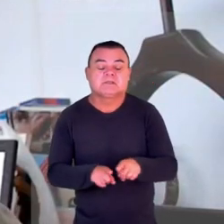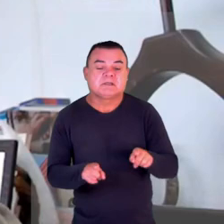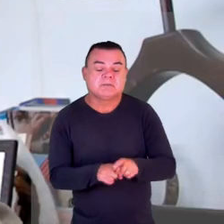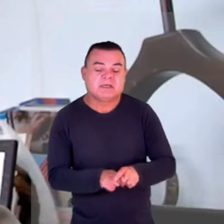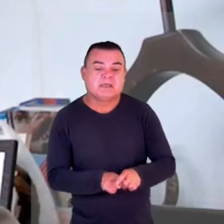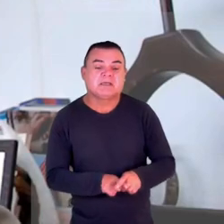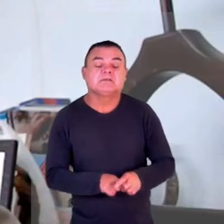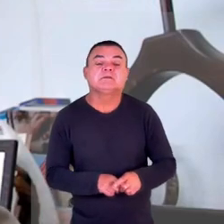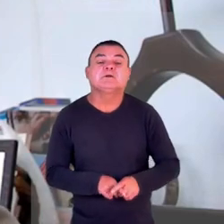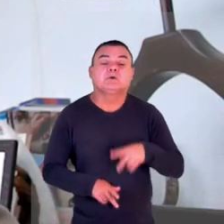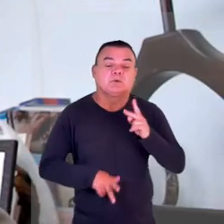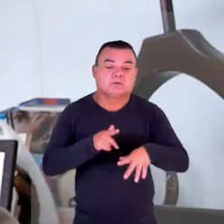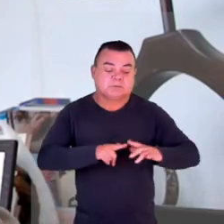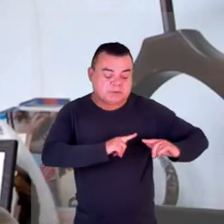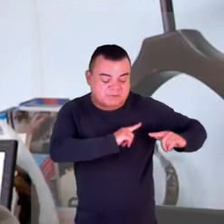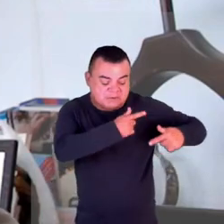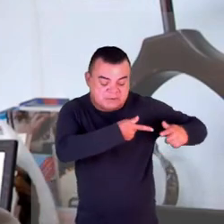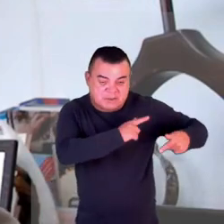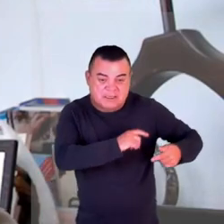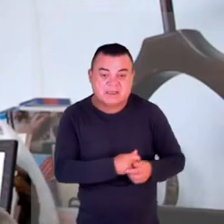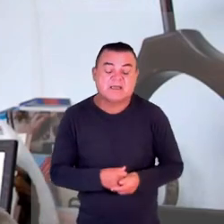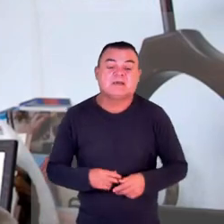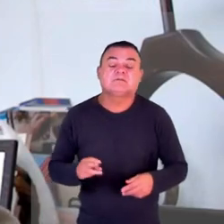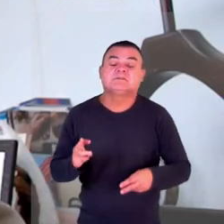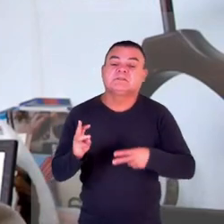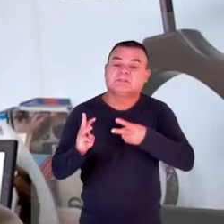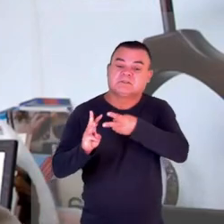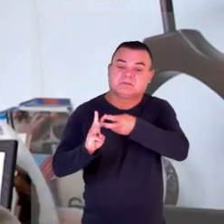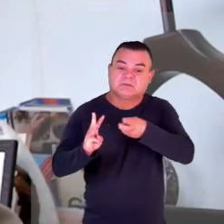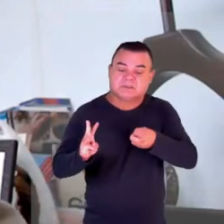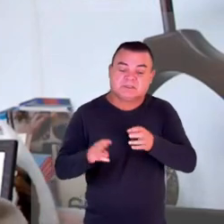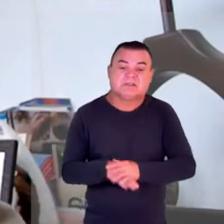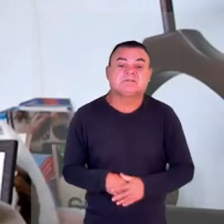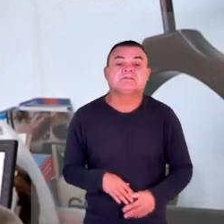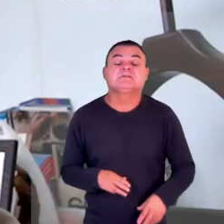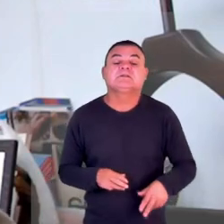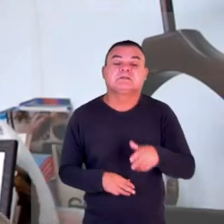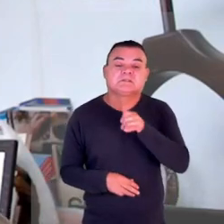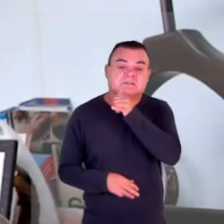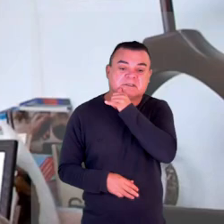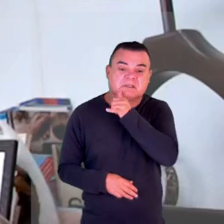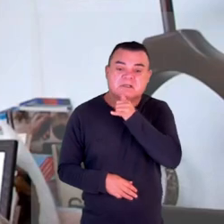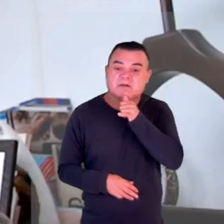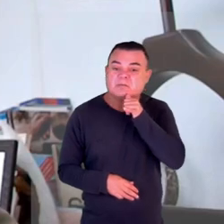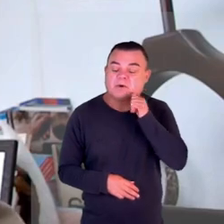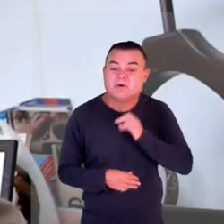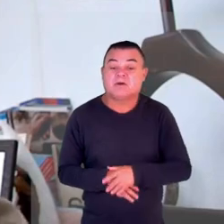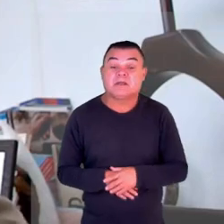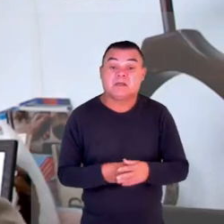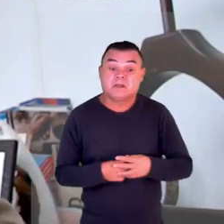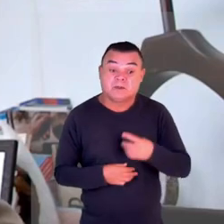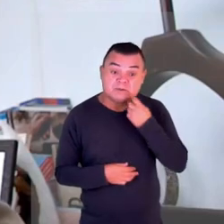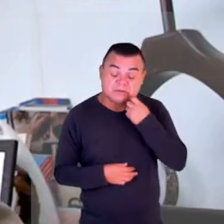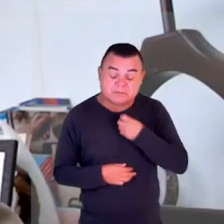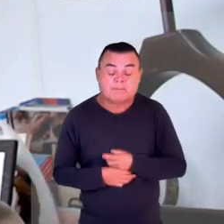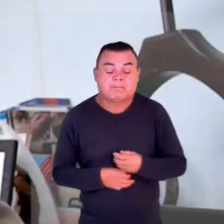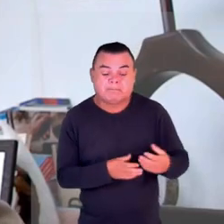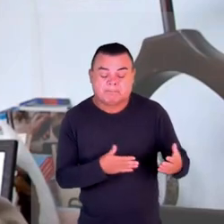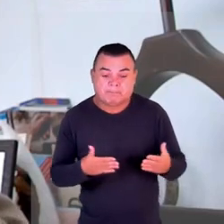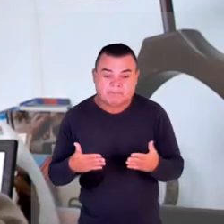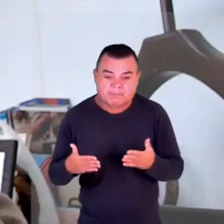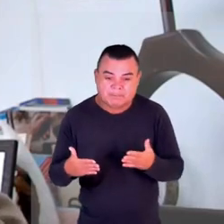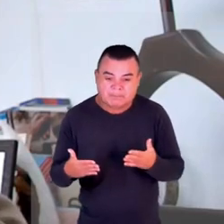com destaque para os indígenas quilombolas faxinalenses pescadores artesanais trata